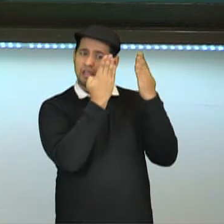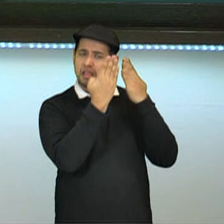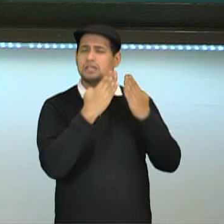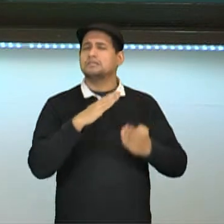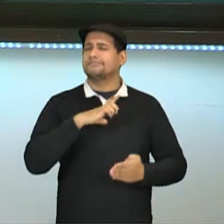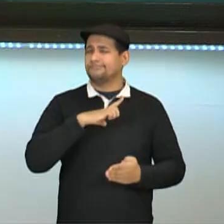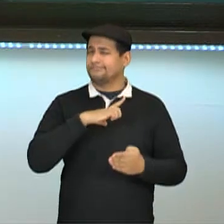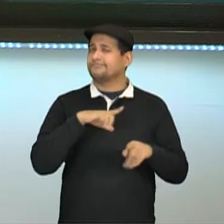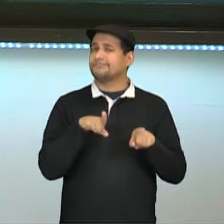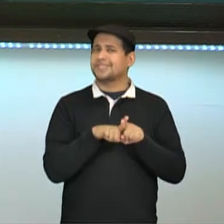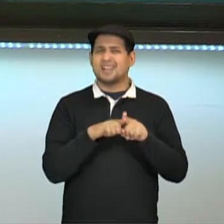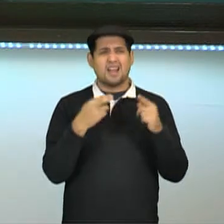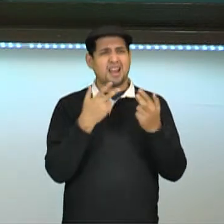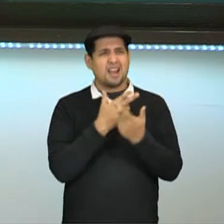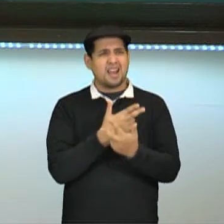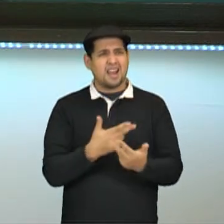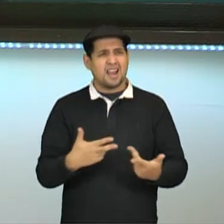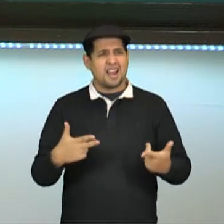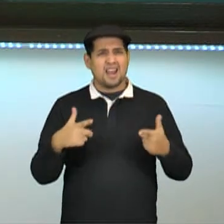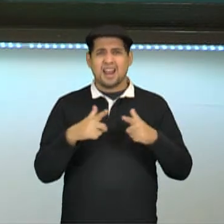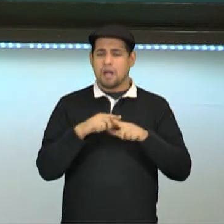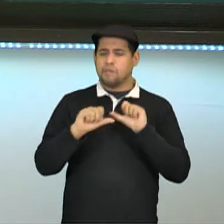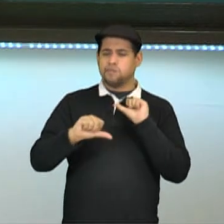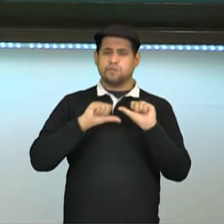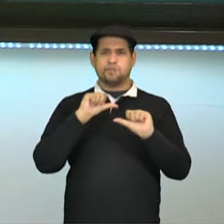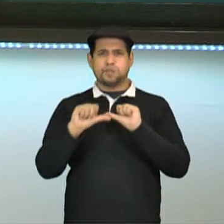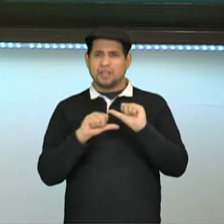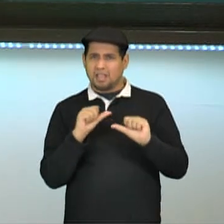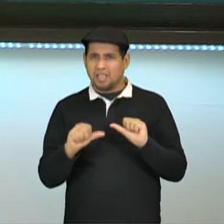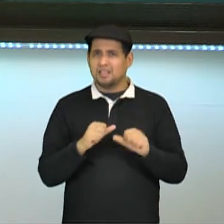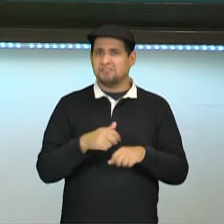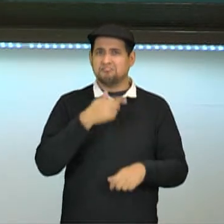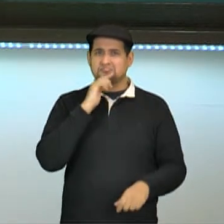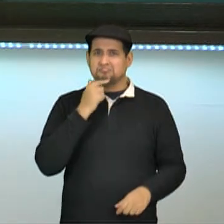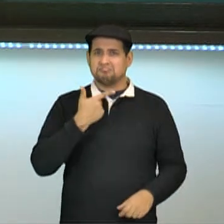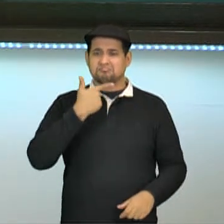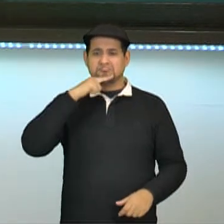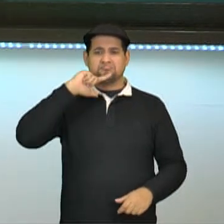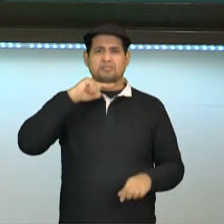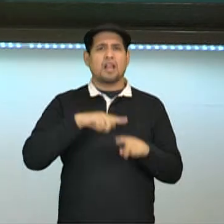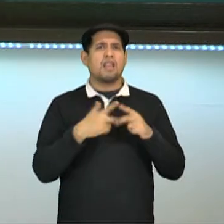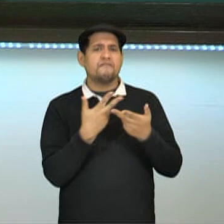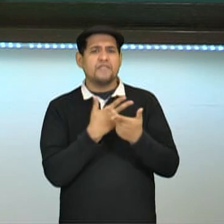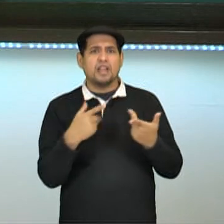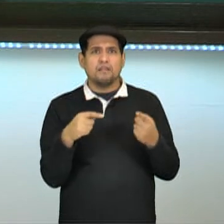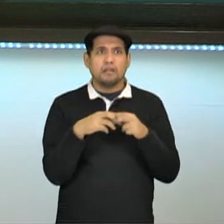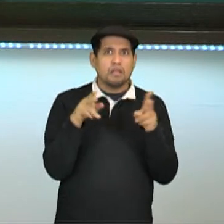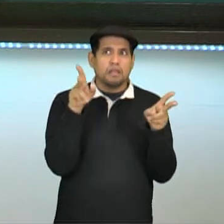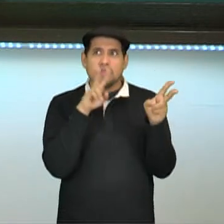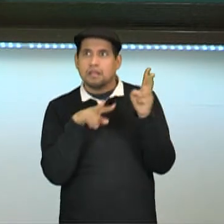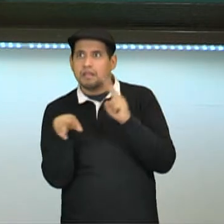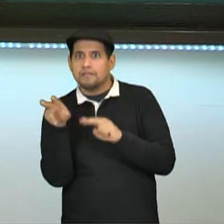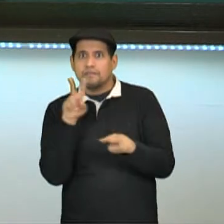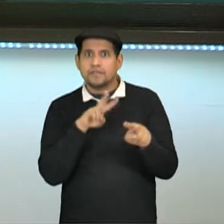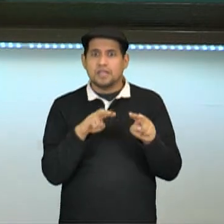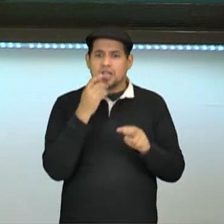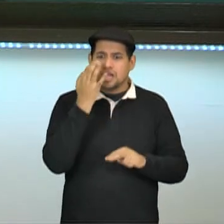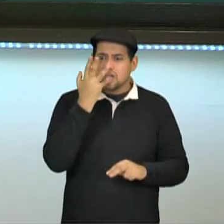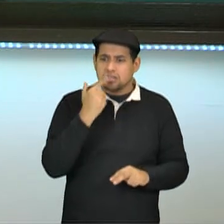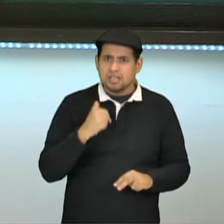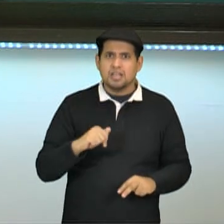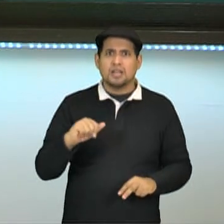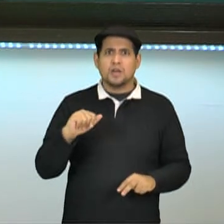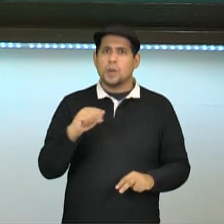né, rompantes de personalidade, e ela diz que via imagens de seu feto, de sua criança